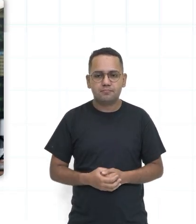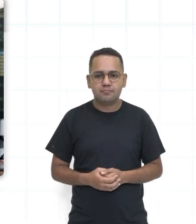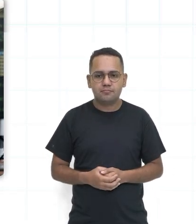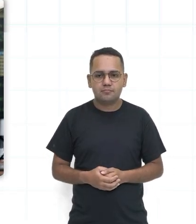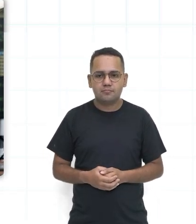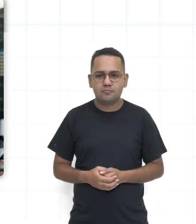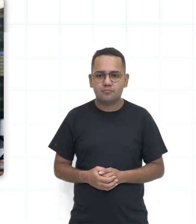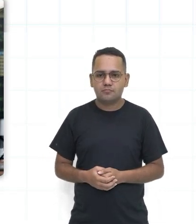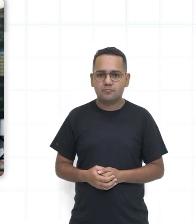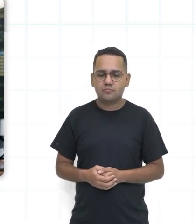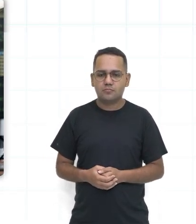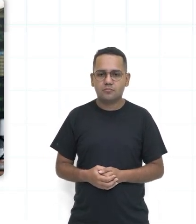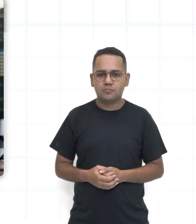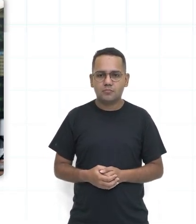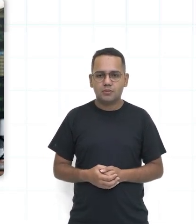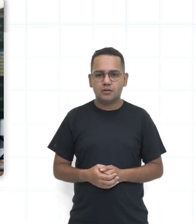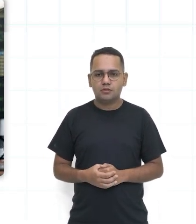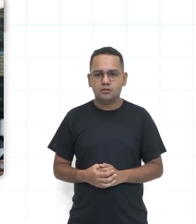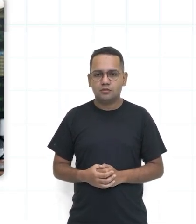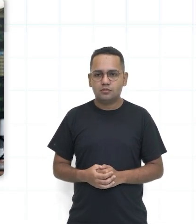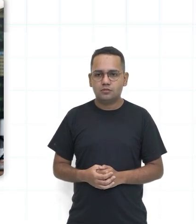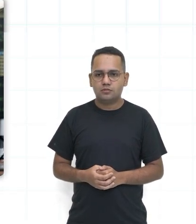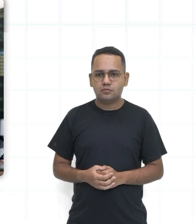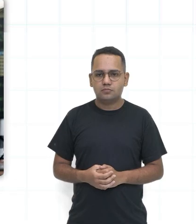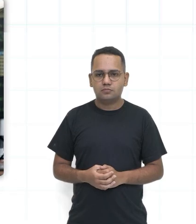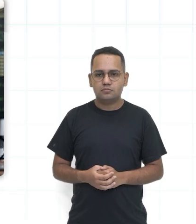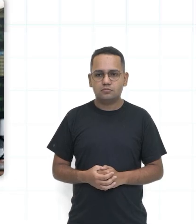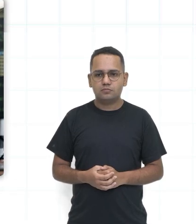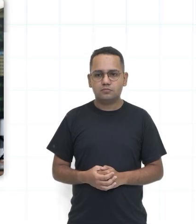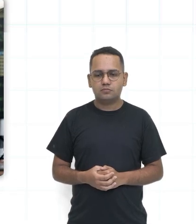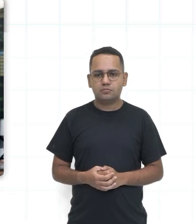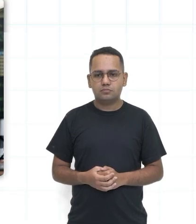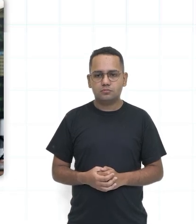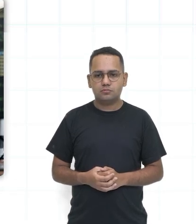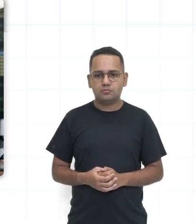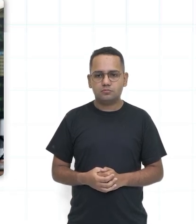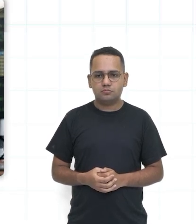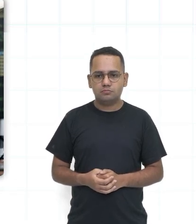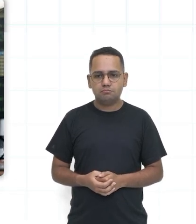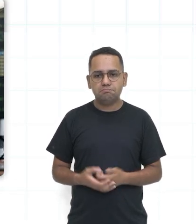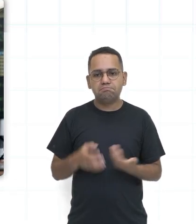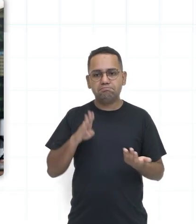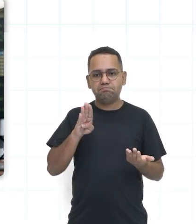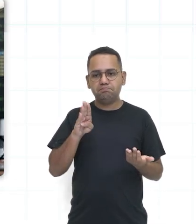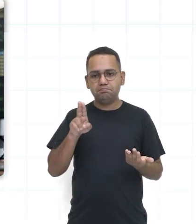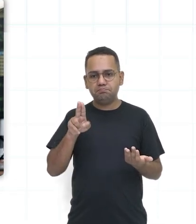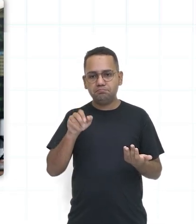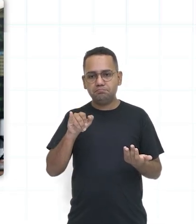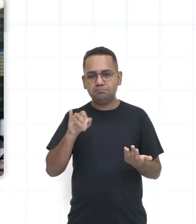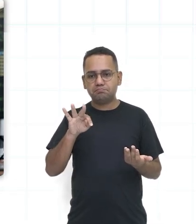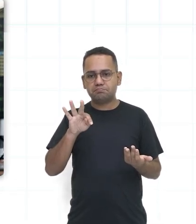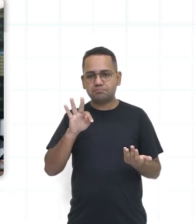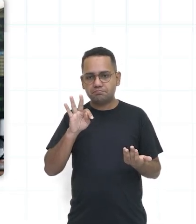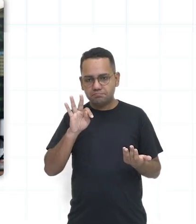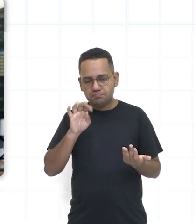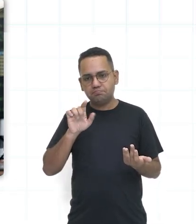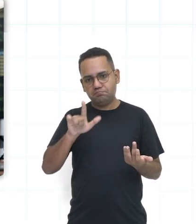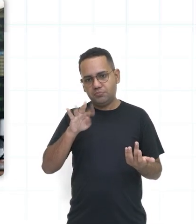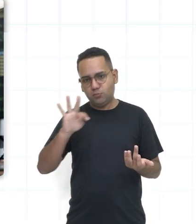Ele construiu, né, a palavrinha built é um verbo, indica construir, ele construiu